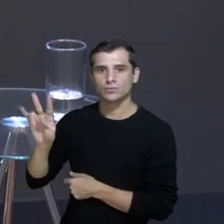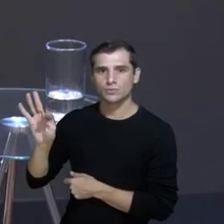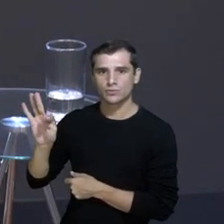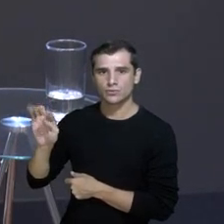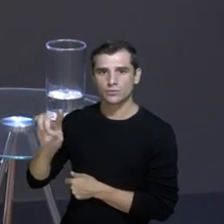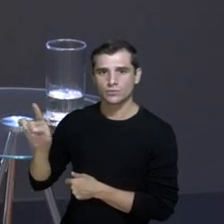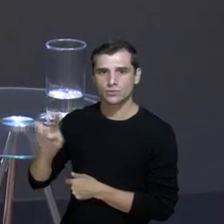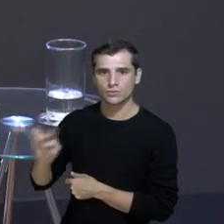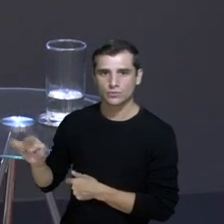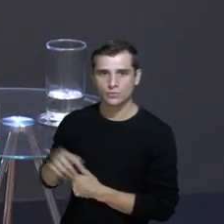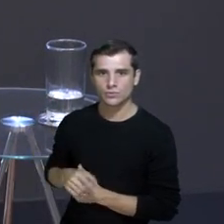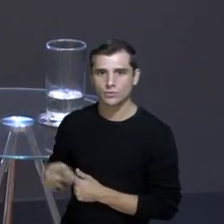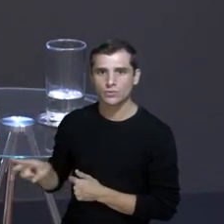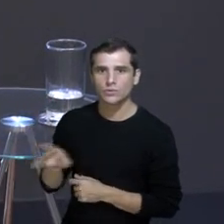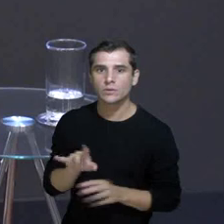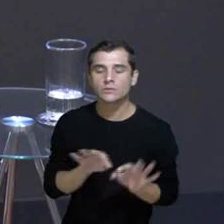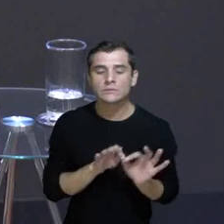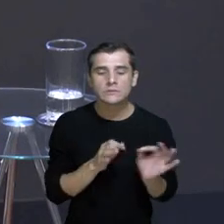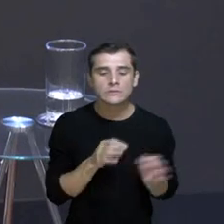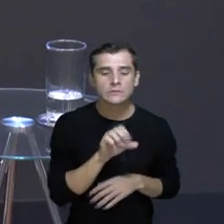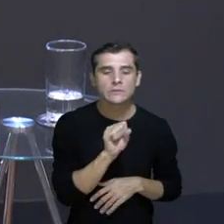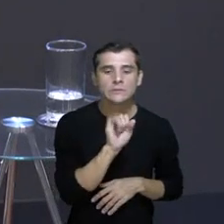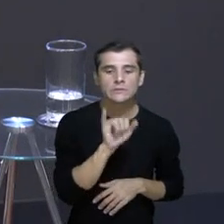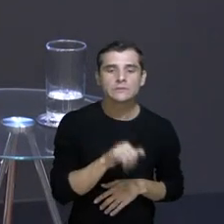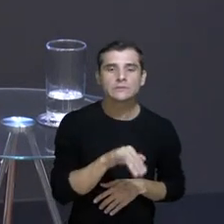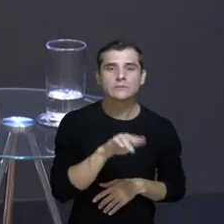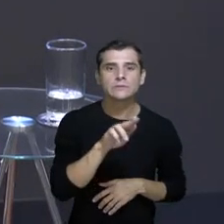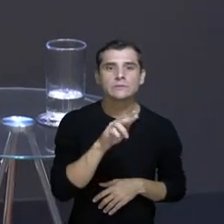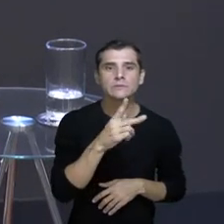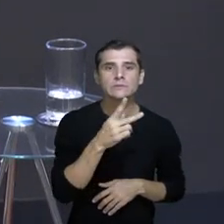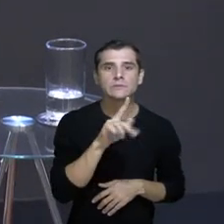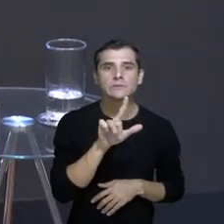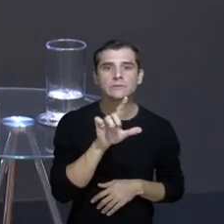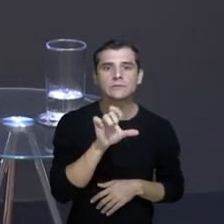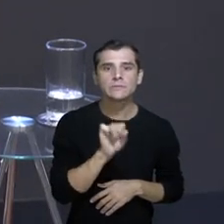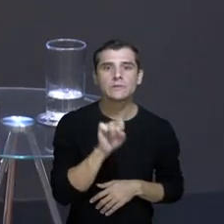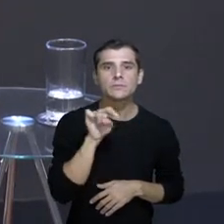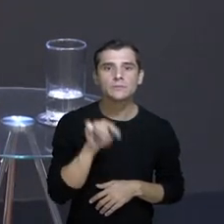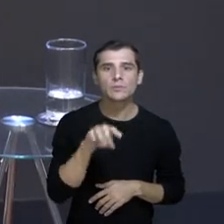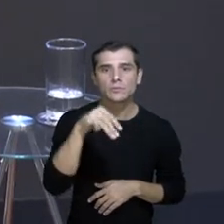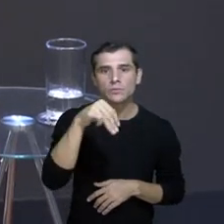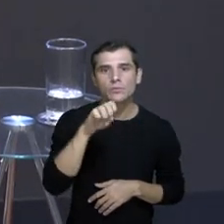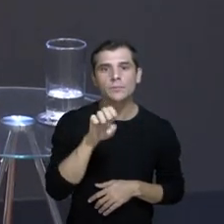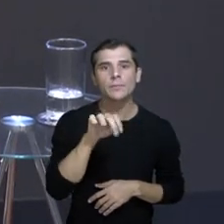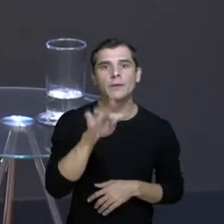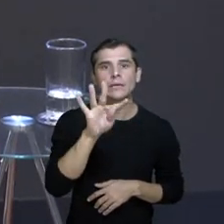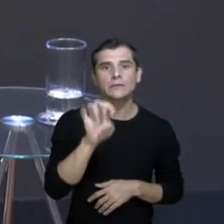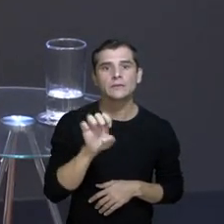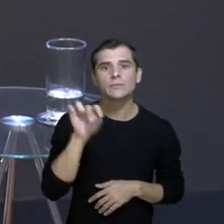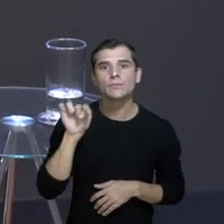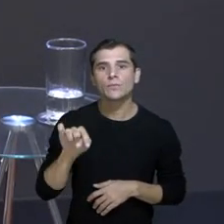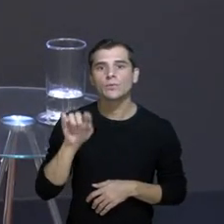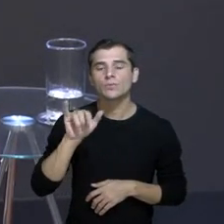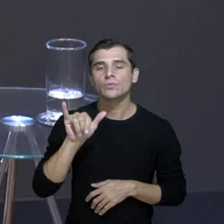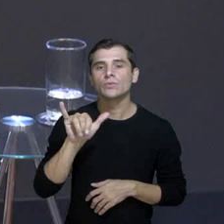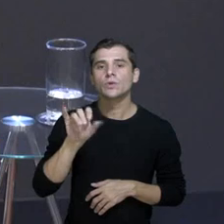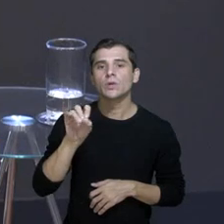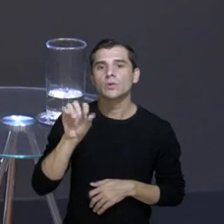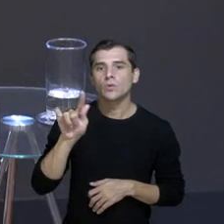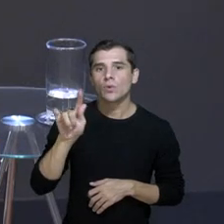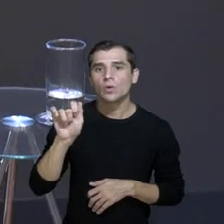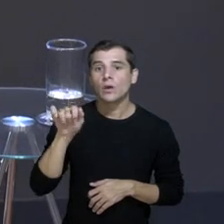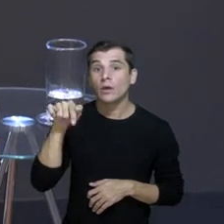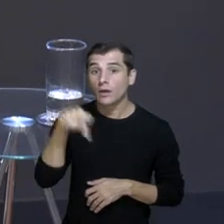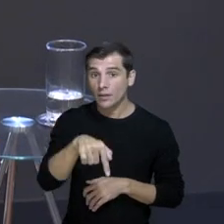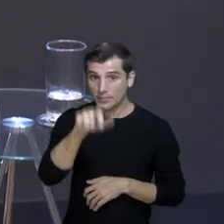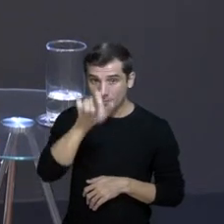yoga ou simples pom P yoga que defendia cara de que